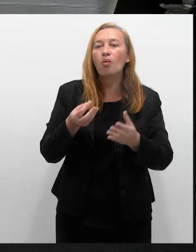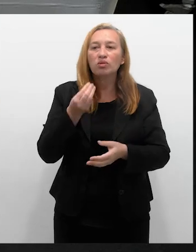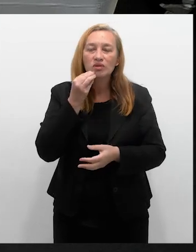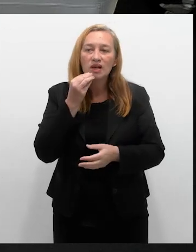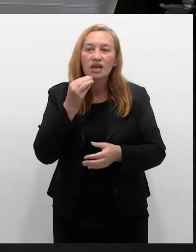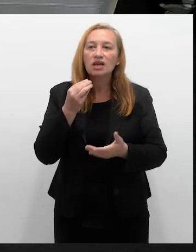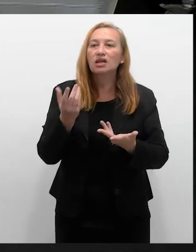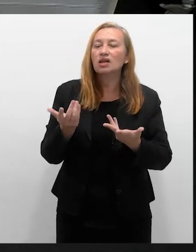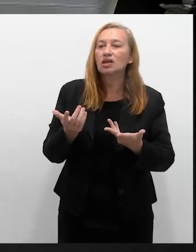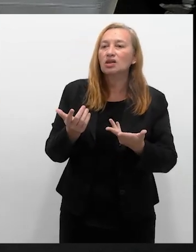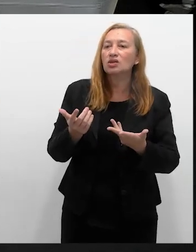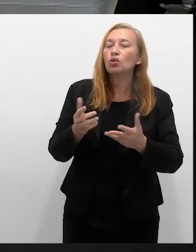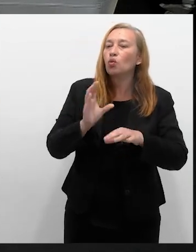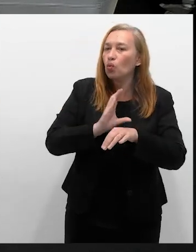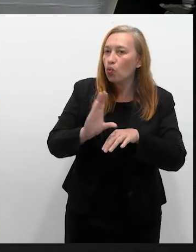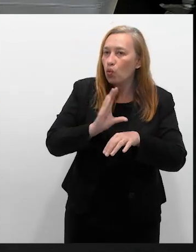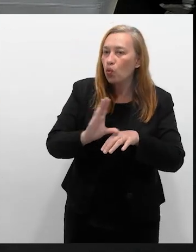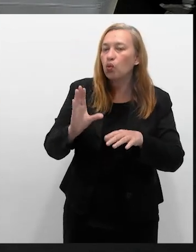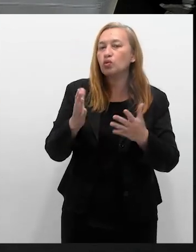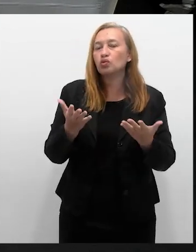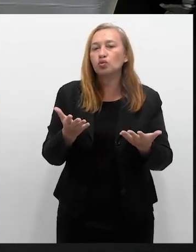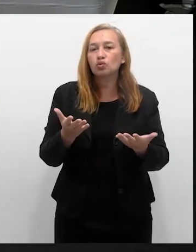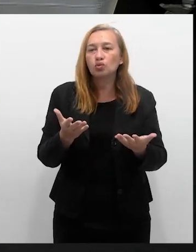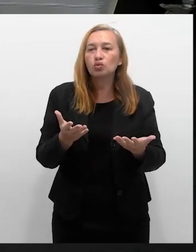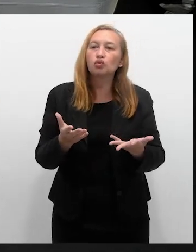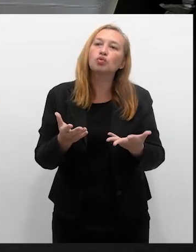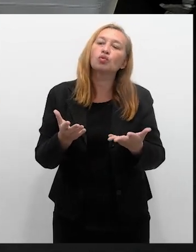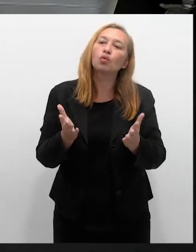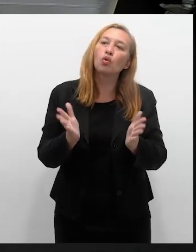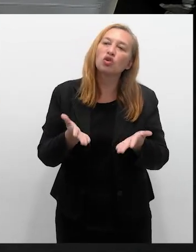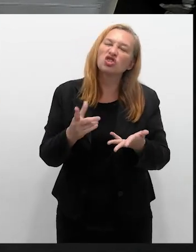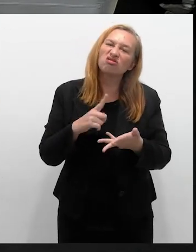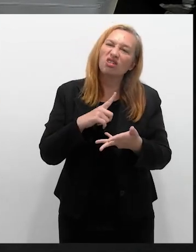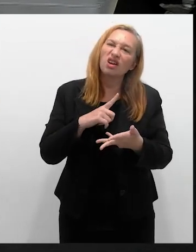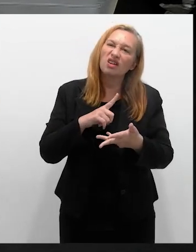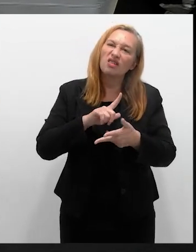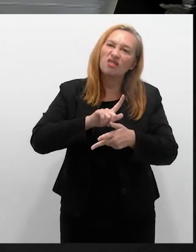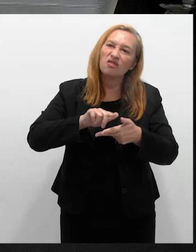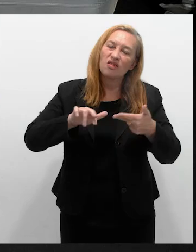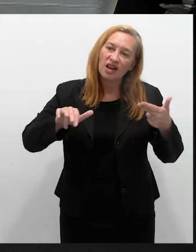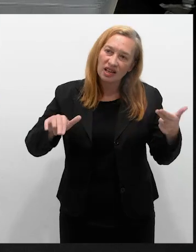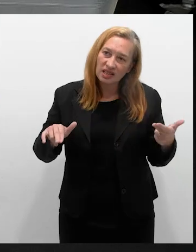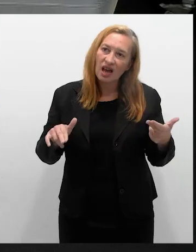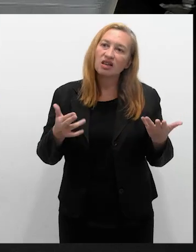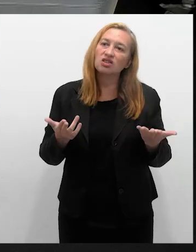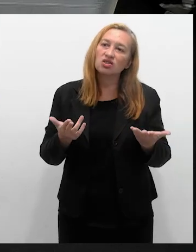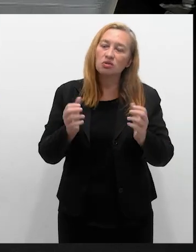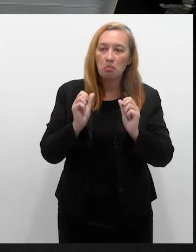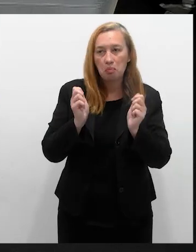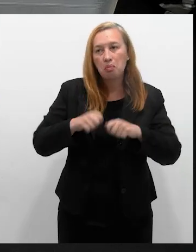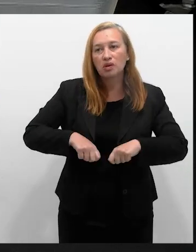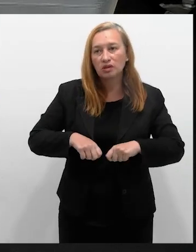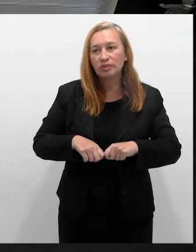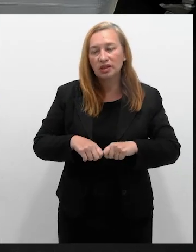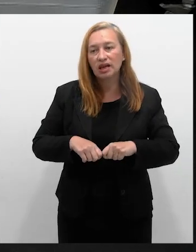oportunidades de formações técnicas, né, cursos, enfim. Hoje em dia tem uma grande variedade, assim, de possibilidades